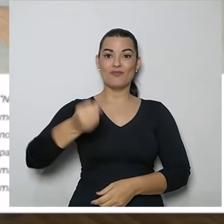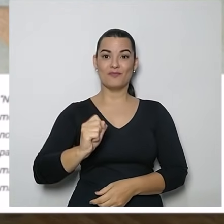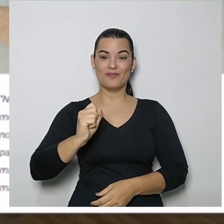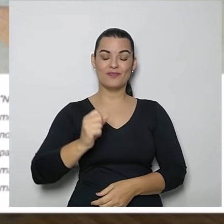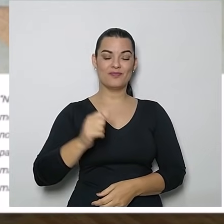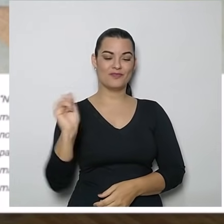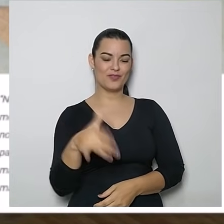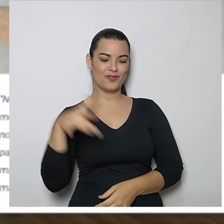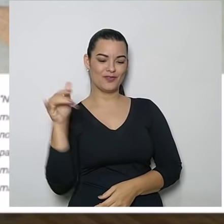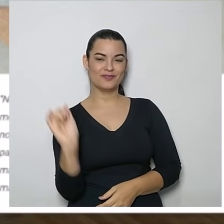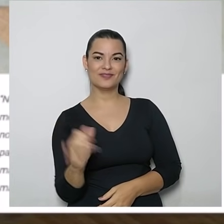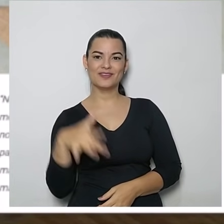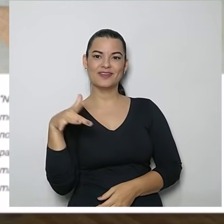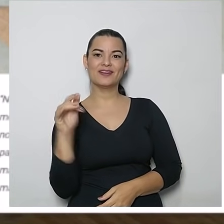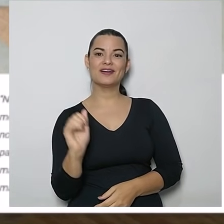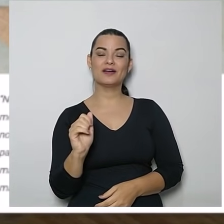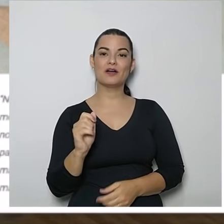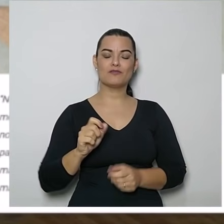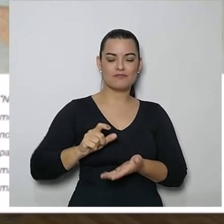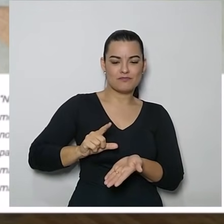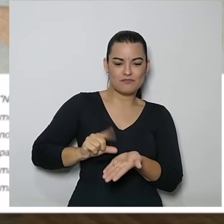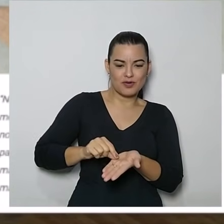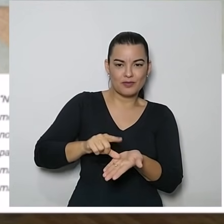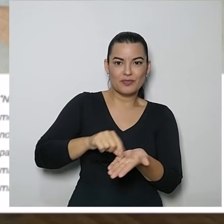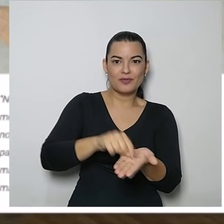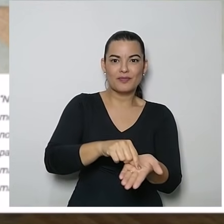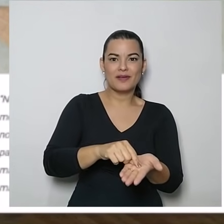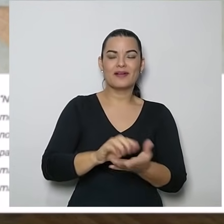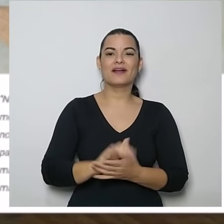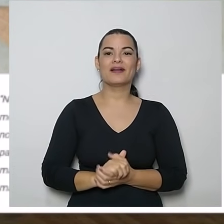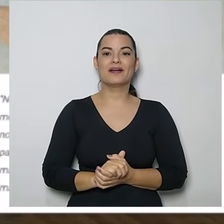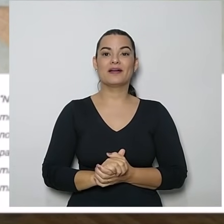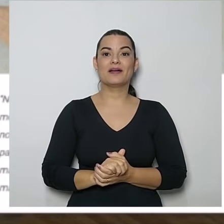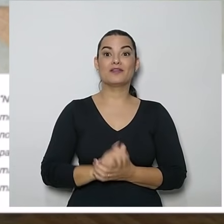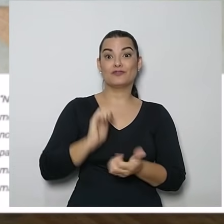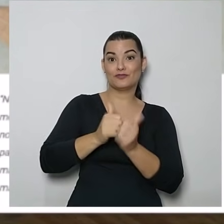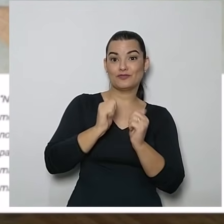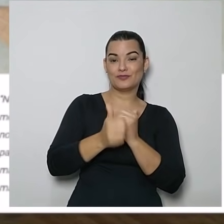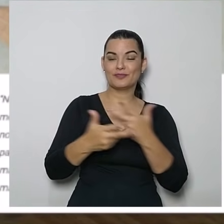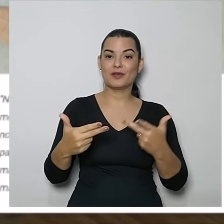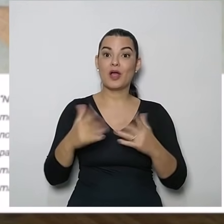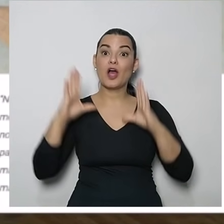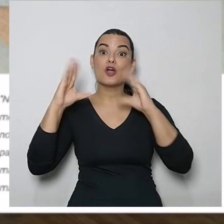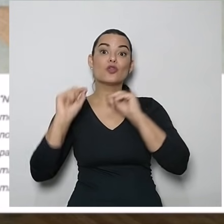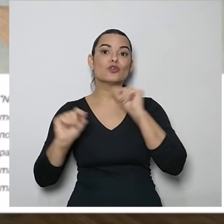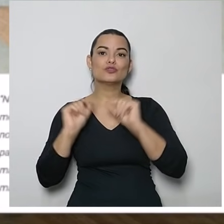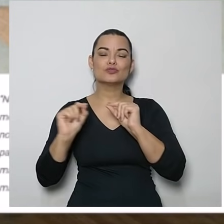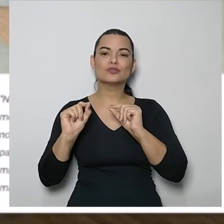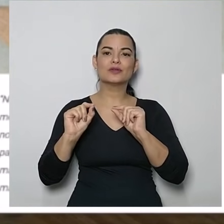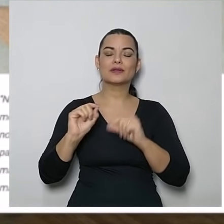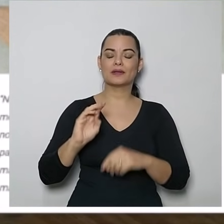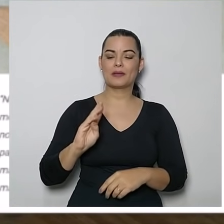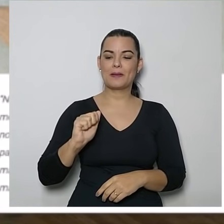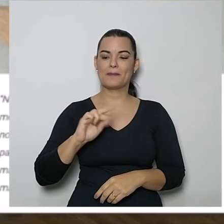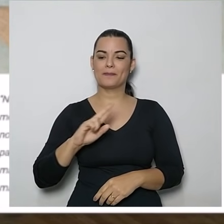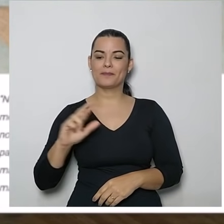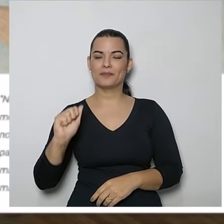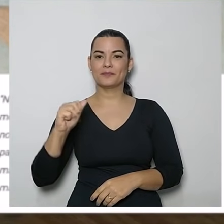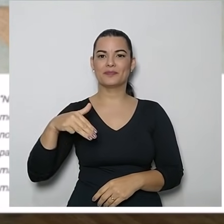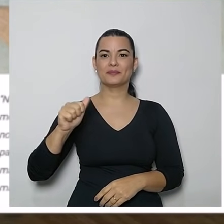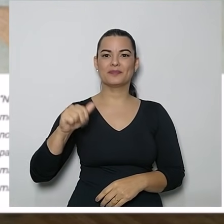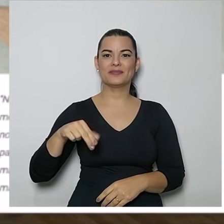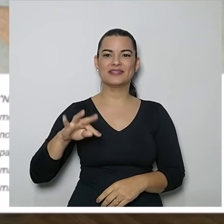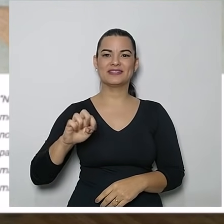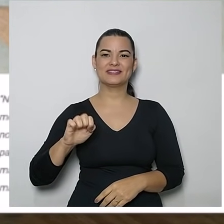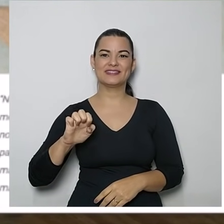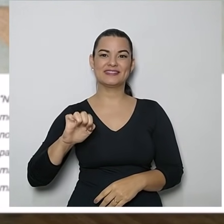ioiô, botão, balão, malha e futebol. Para a noite, pique barra manteiga, pulando carniça e